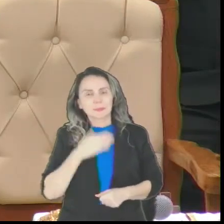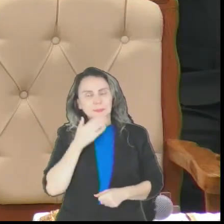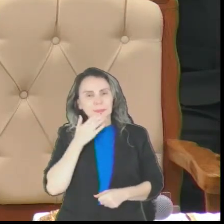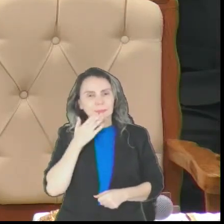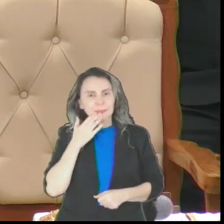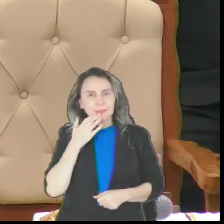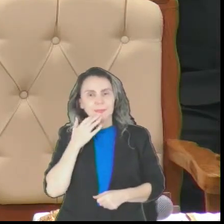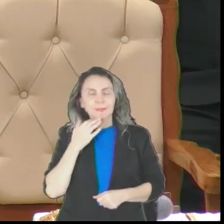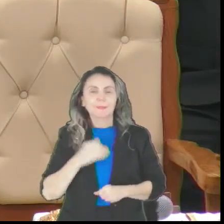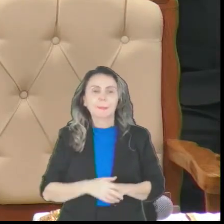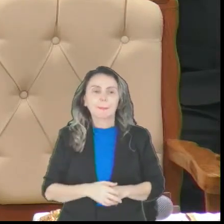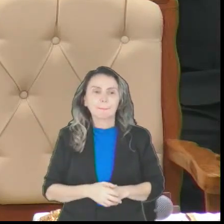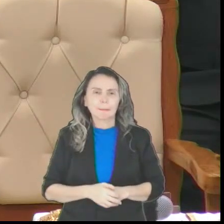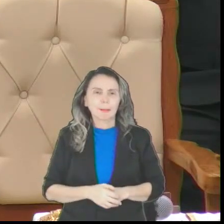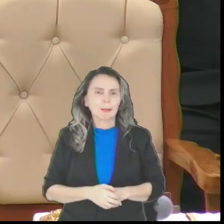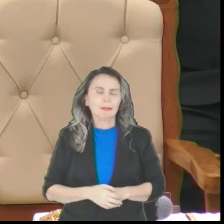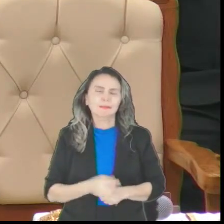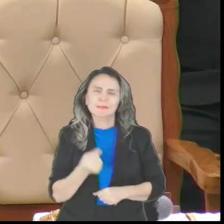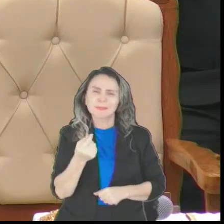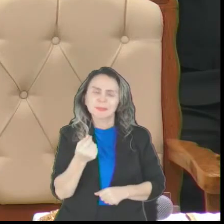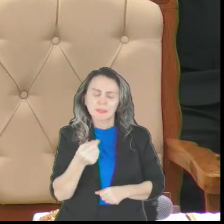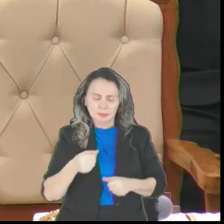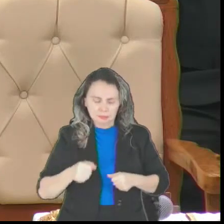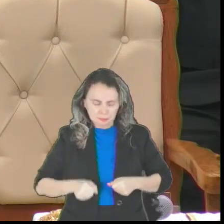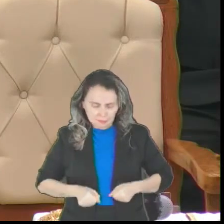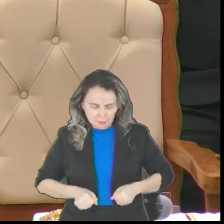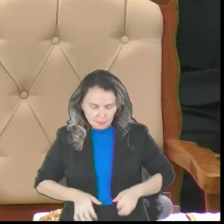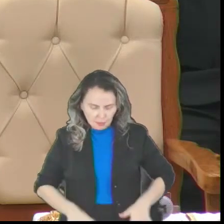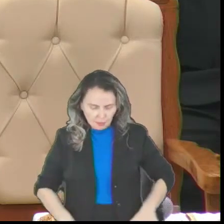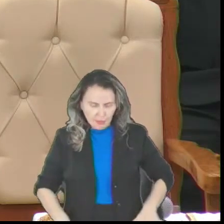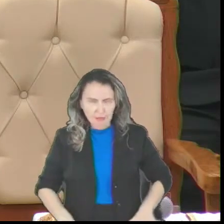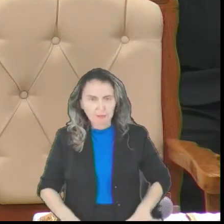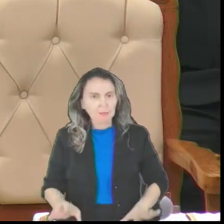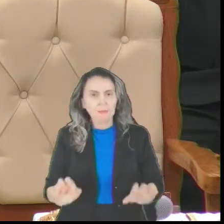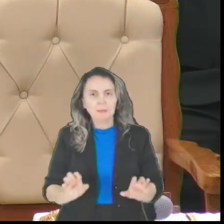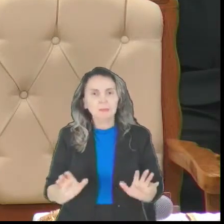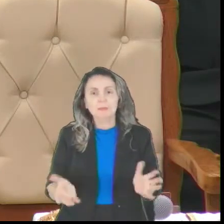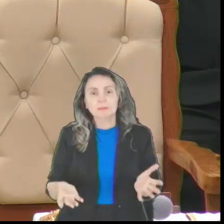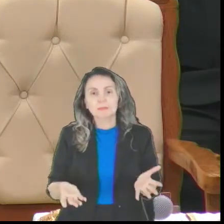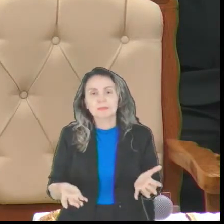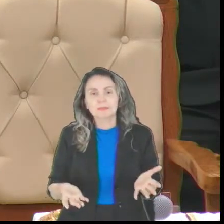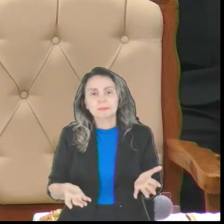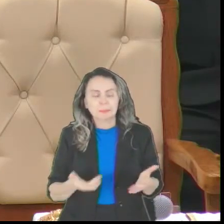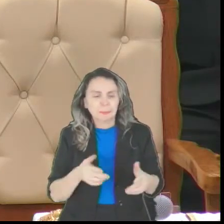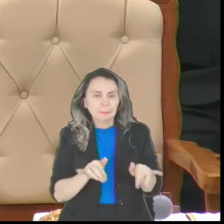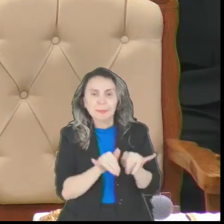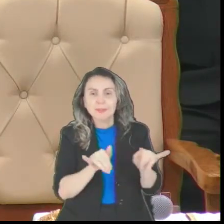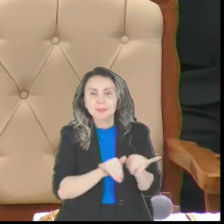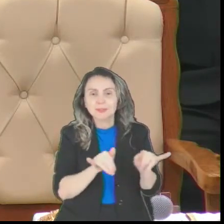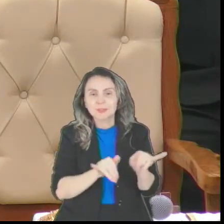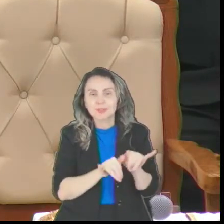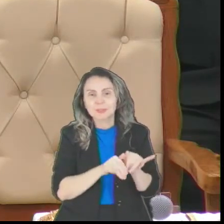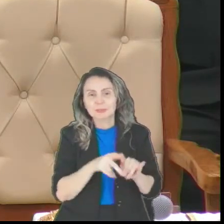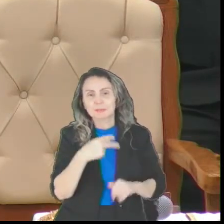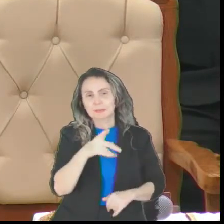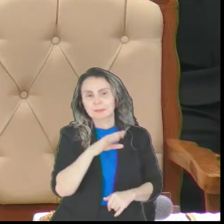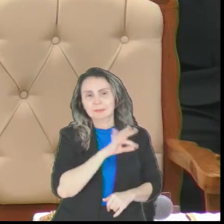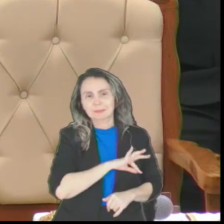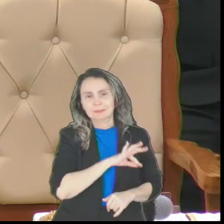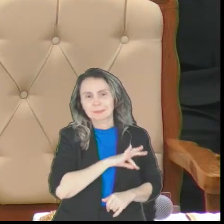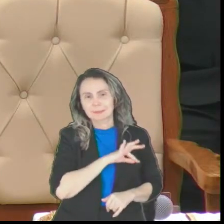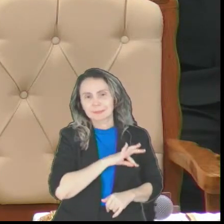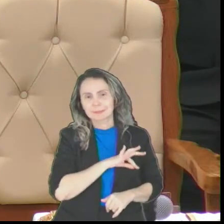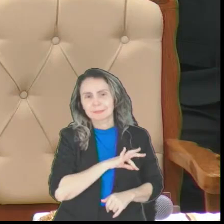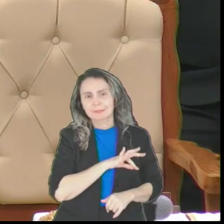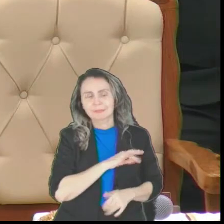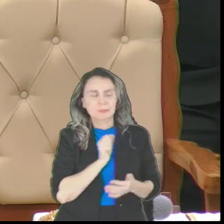Então se gasta naquilo que não é pão, e o produto do vosso trabalho naquilo